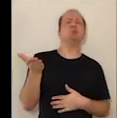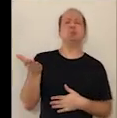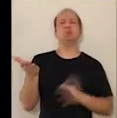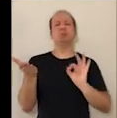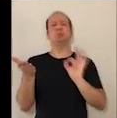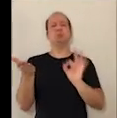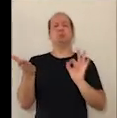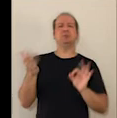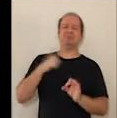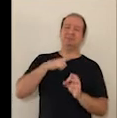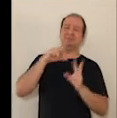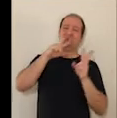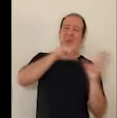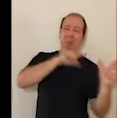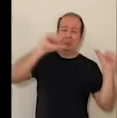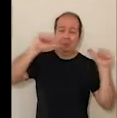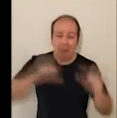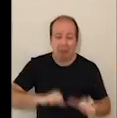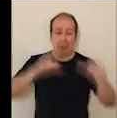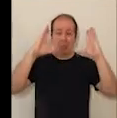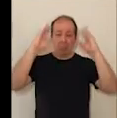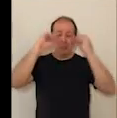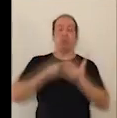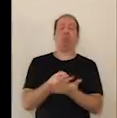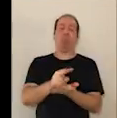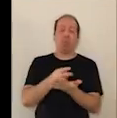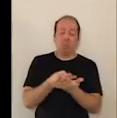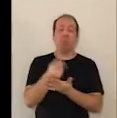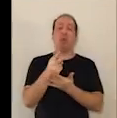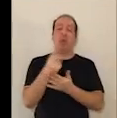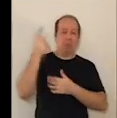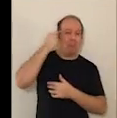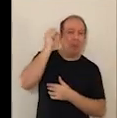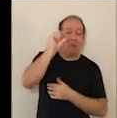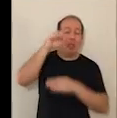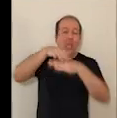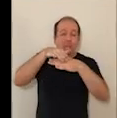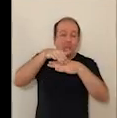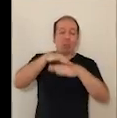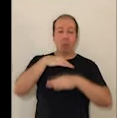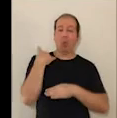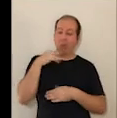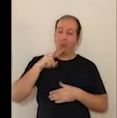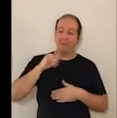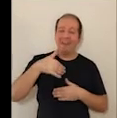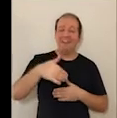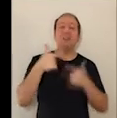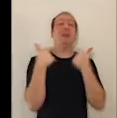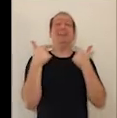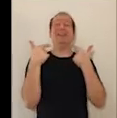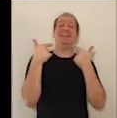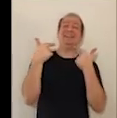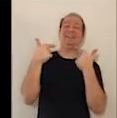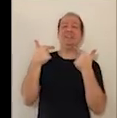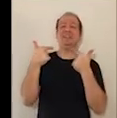Coitado, dormiu tão mal. Teve uma noite horrível. Receio que já não lhe reste muito tempo. Sorria,